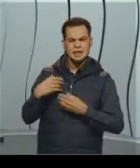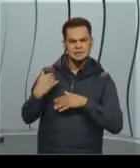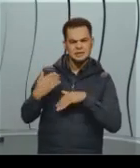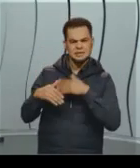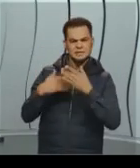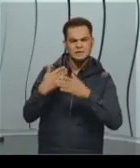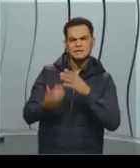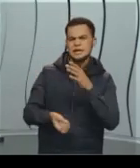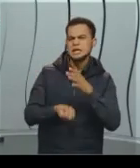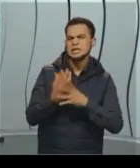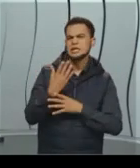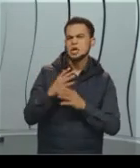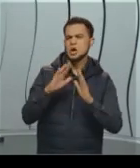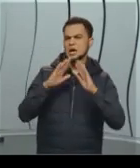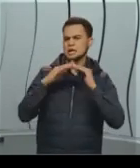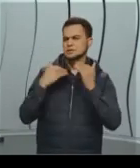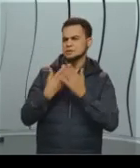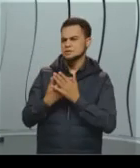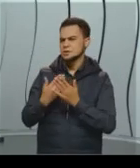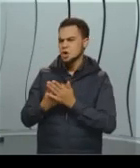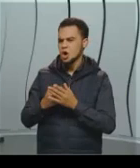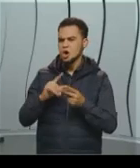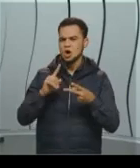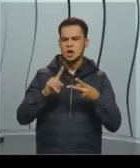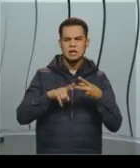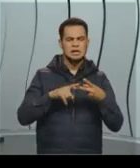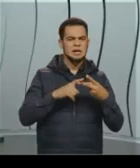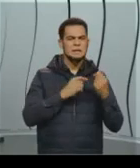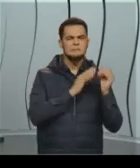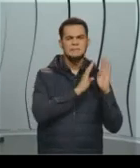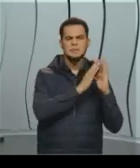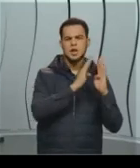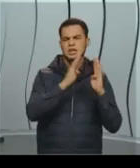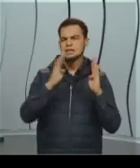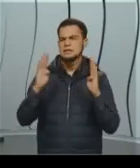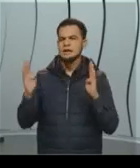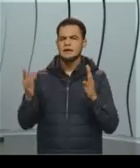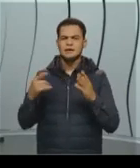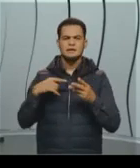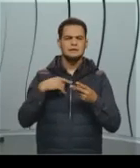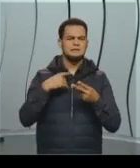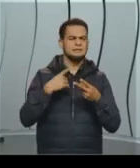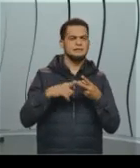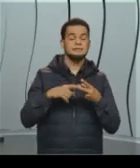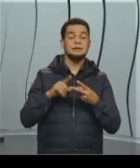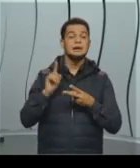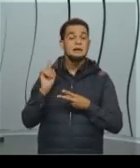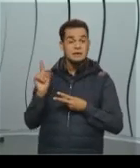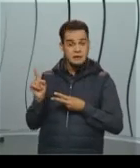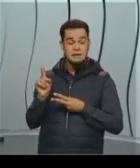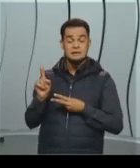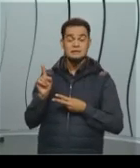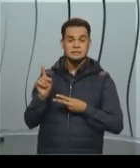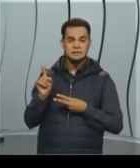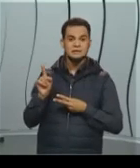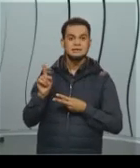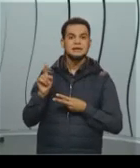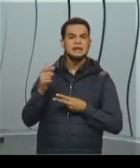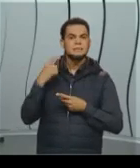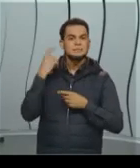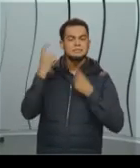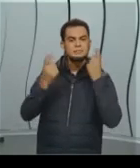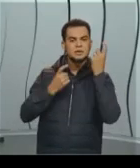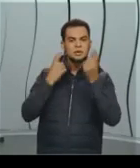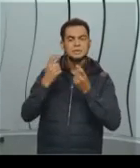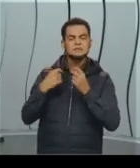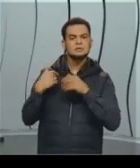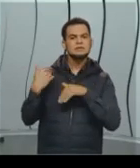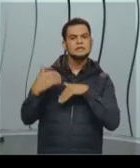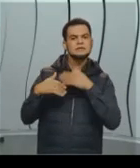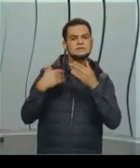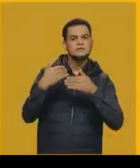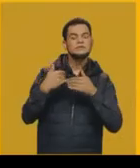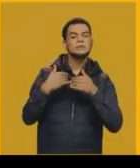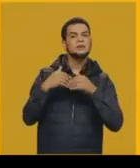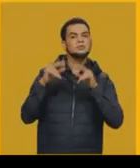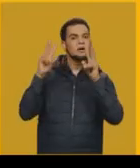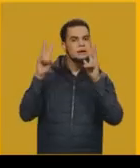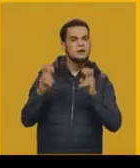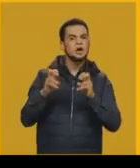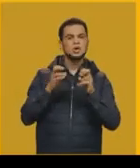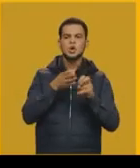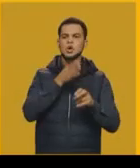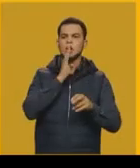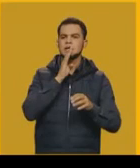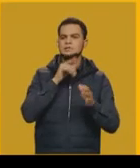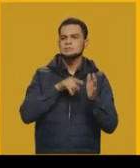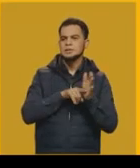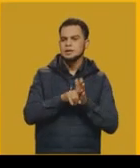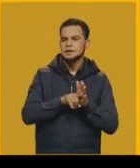de bibliotecas, né, havia uma preocupação muito grande com esse desenvolvimento aí, né, a partir do conhecimento. No século